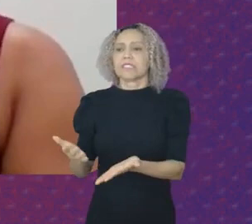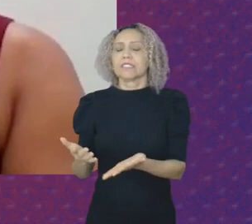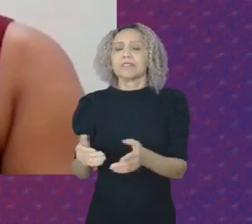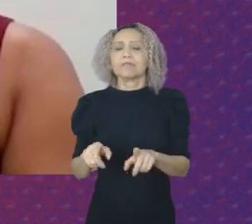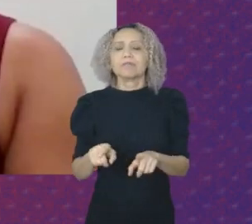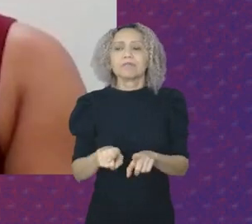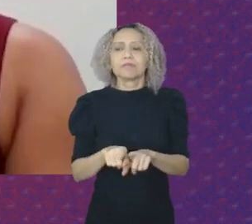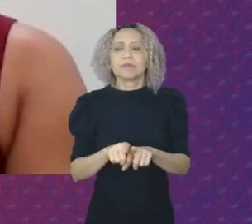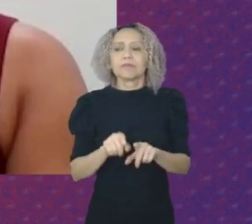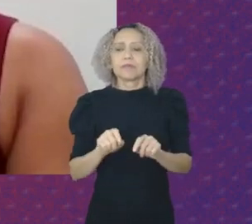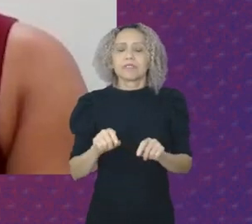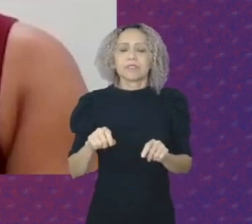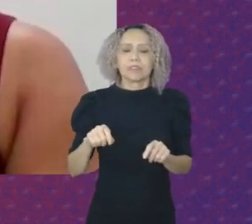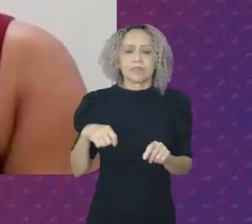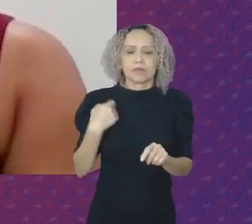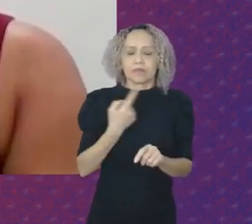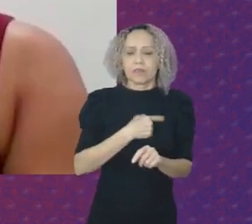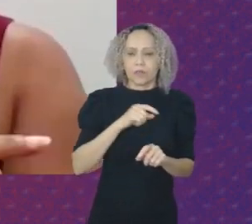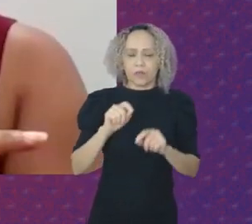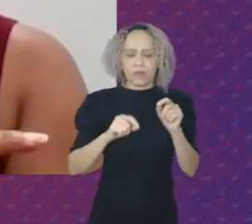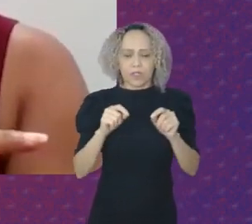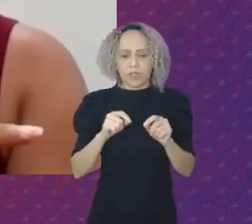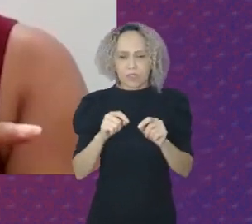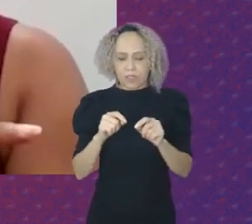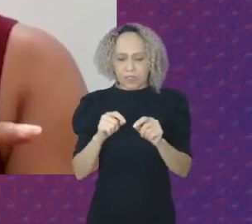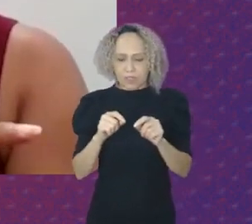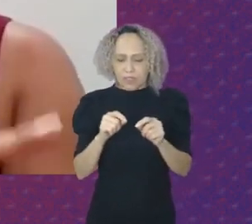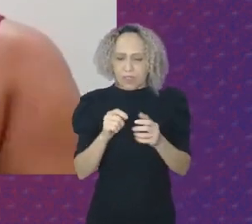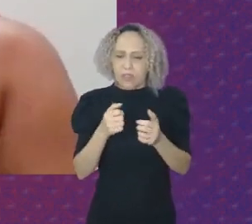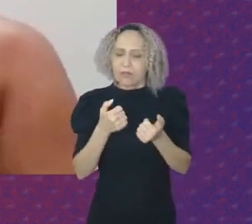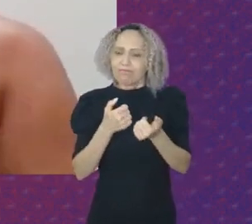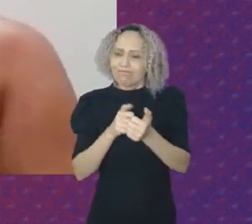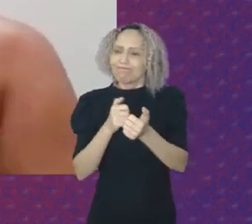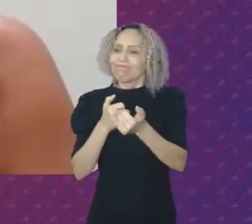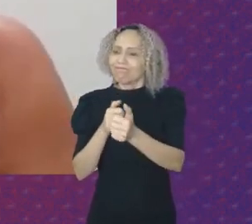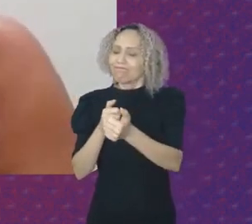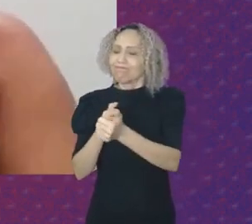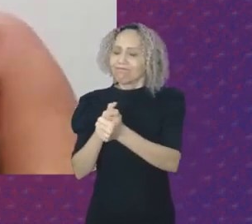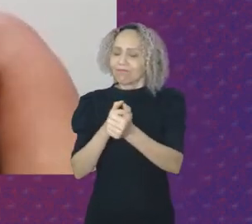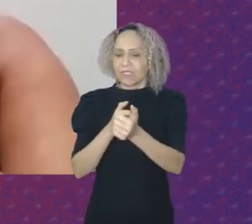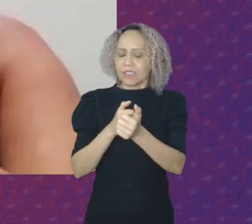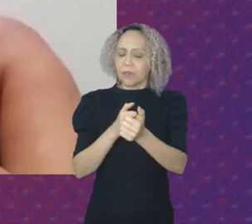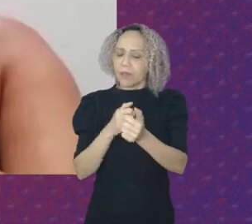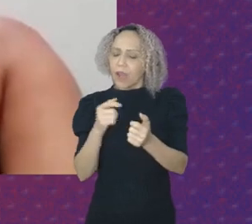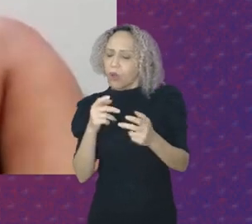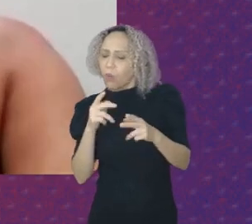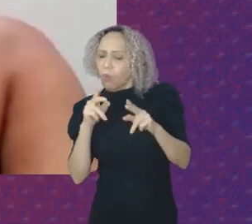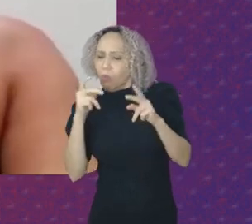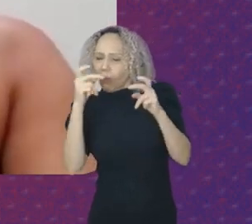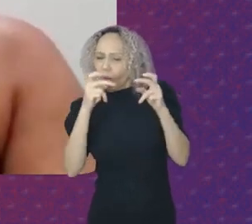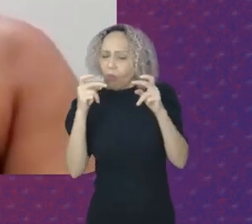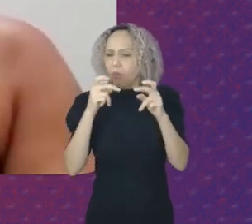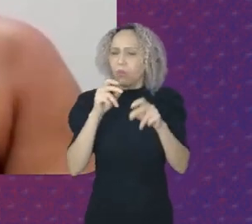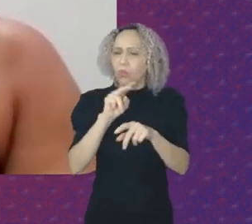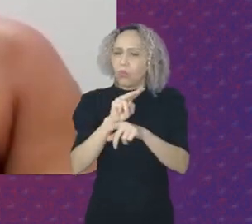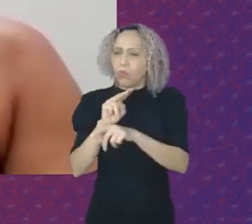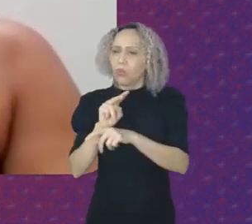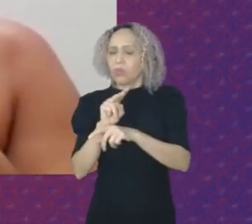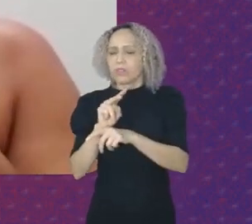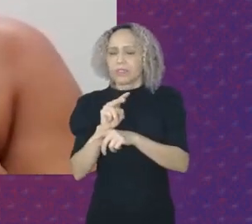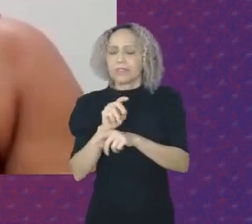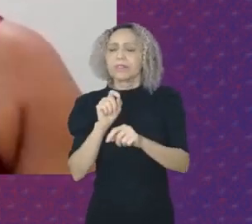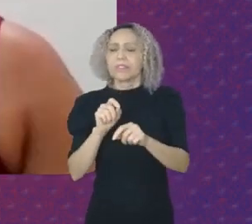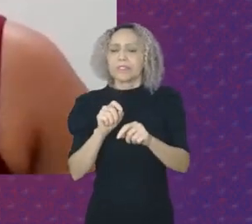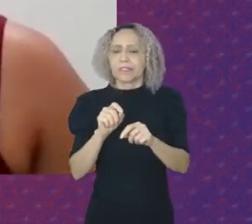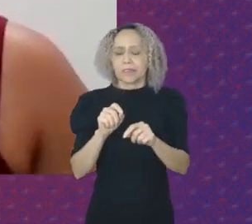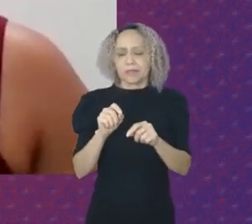articulação de acompanhamento das medidas protetivas por parte do agressor, né? Então, de mecanismos de acompanhamento do agressor,